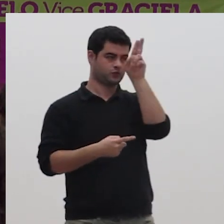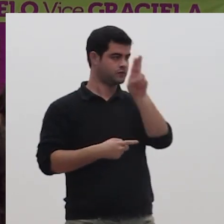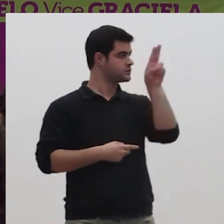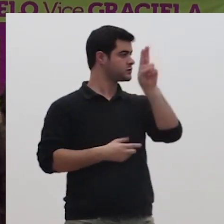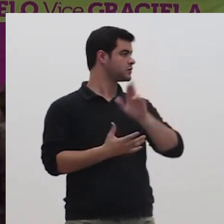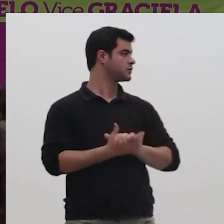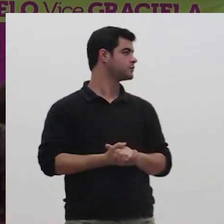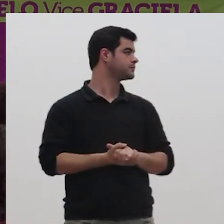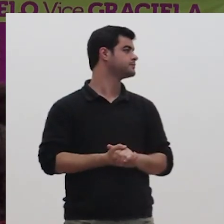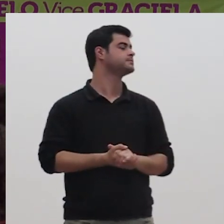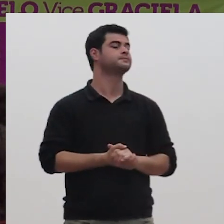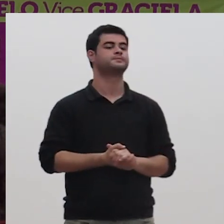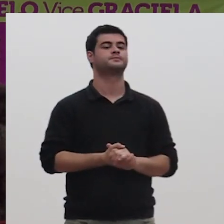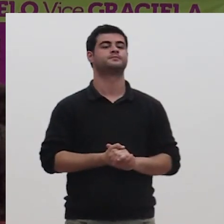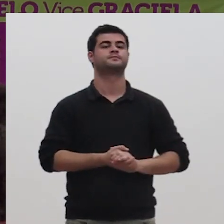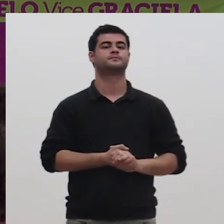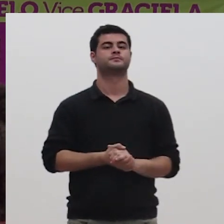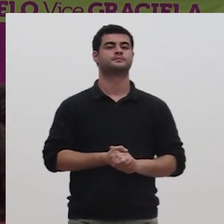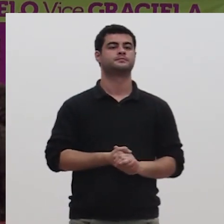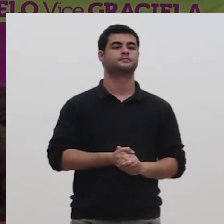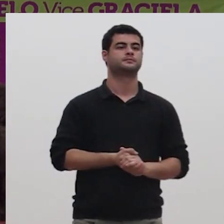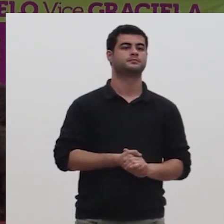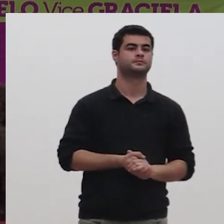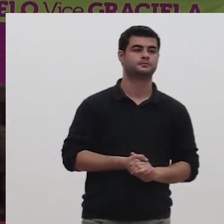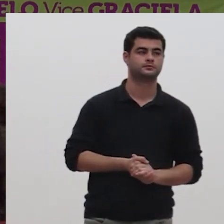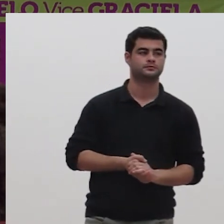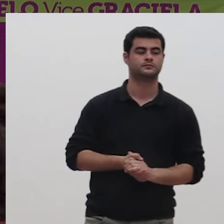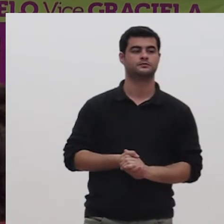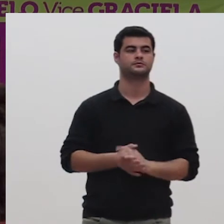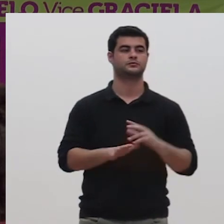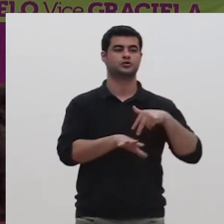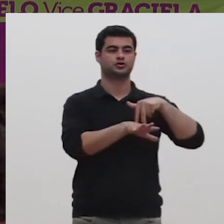Chapa 2, pode formular sua pergunta.